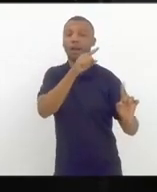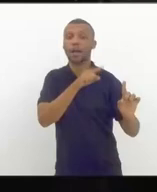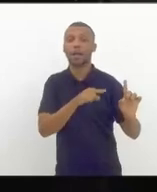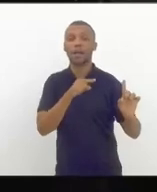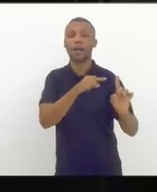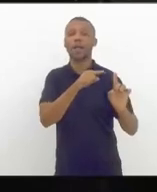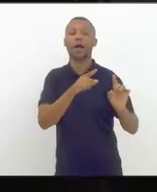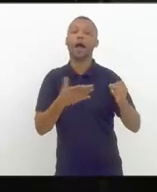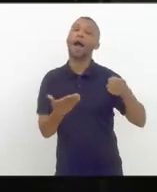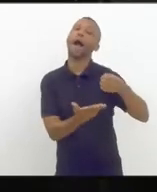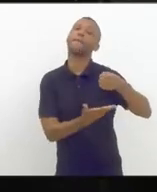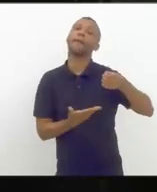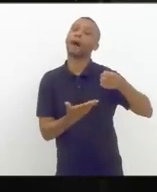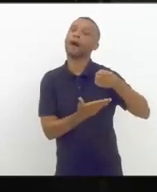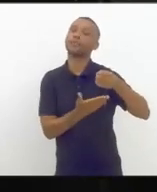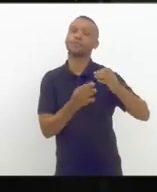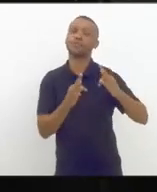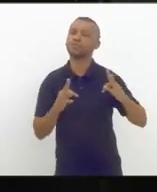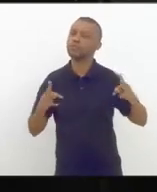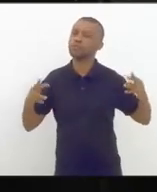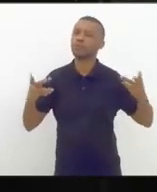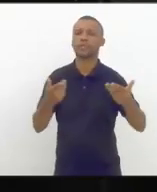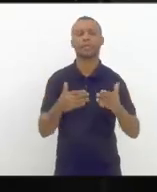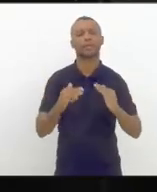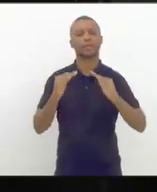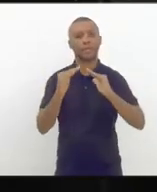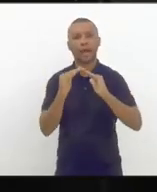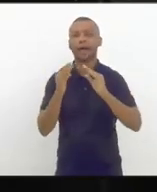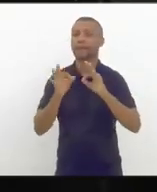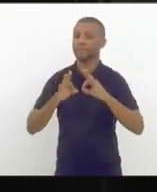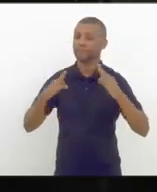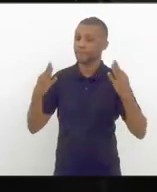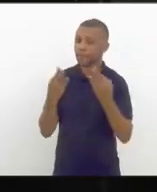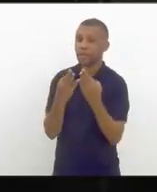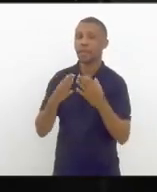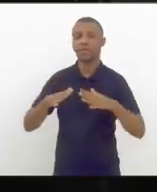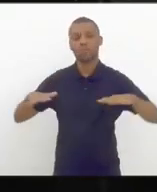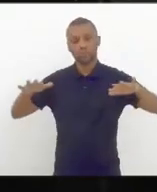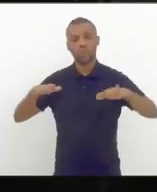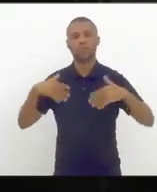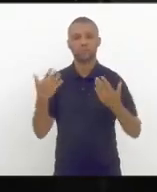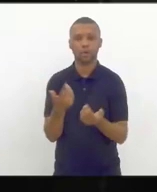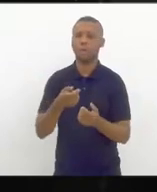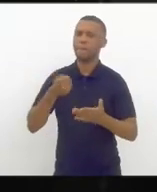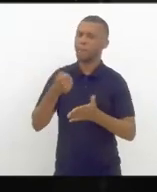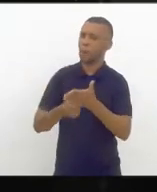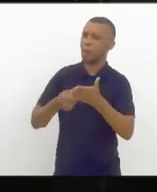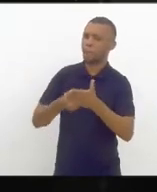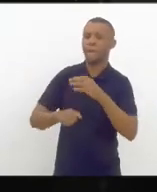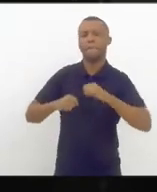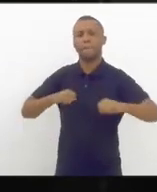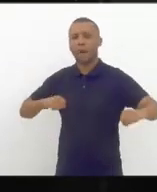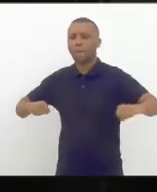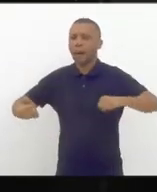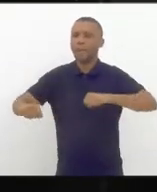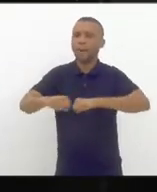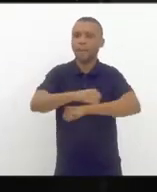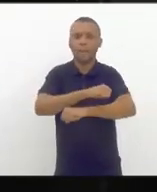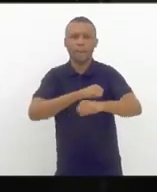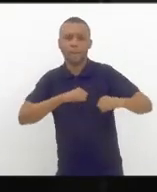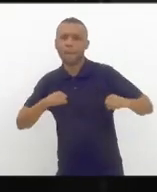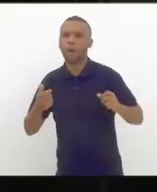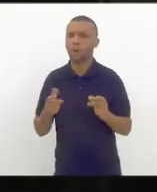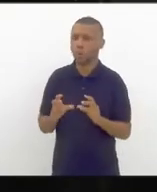Pilar de todos os lares e de todas as famílias então com combate ao câncer de mama sigamos